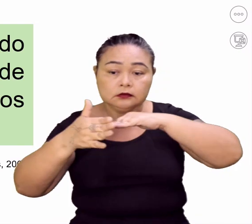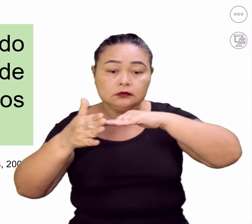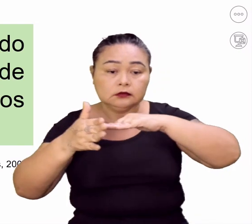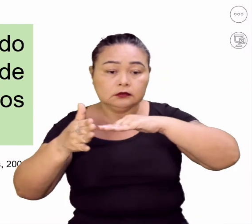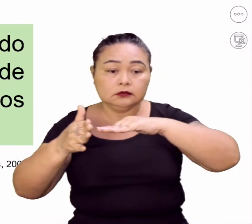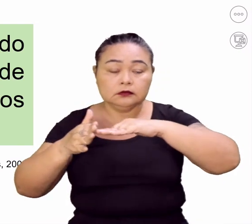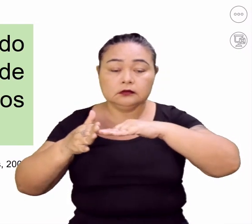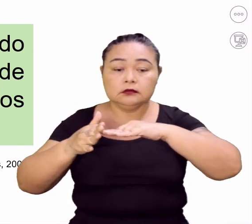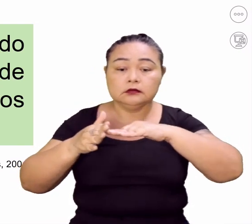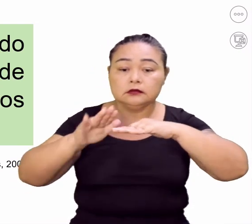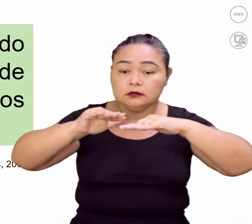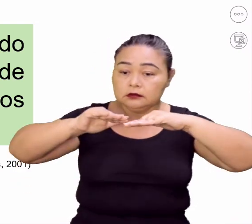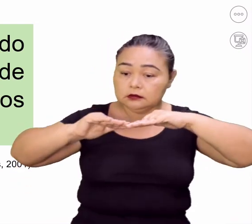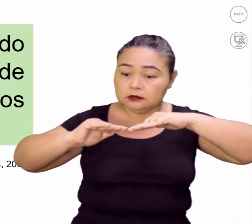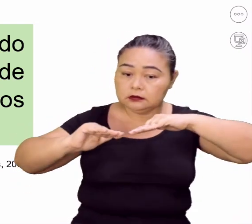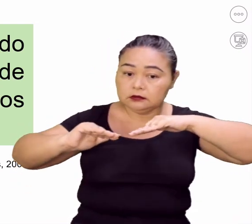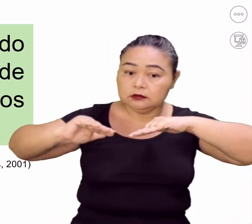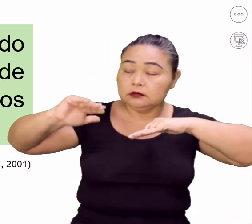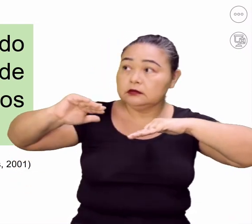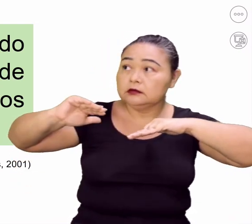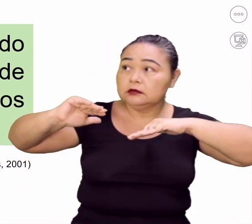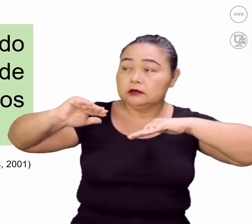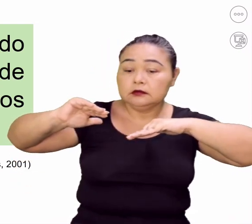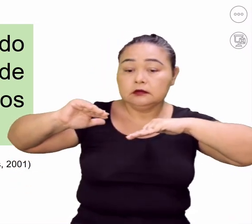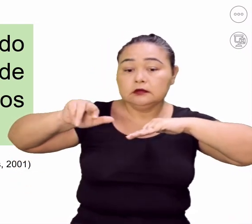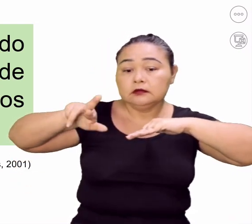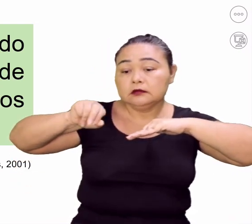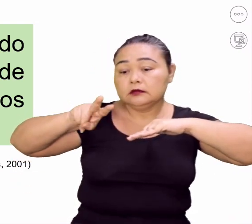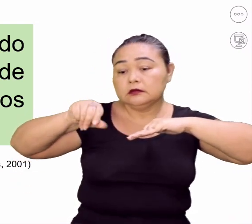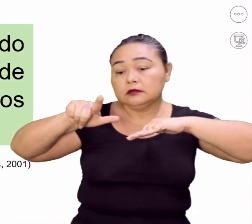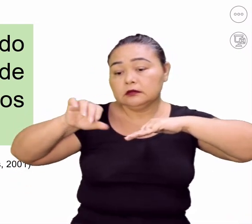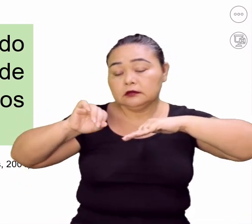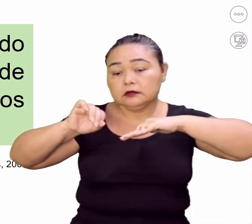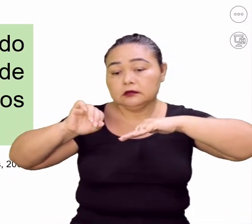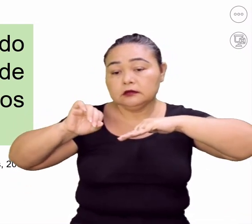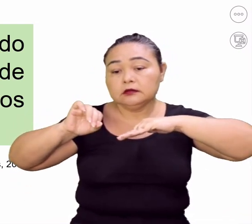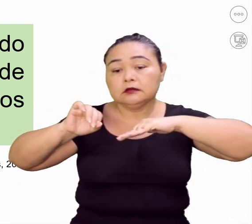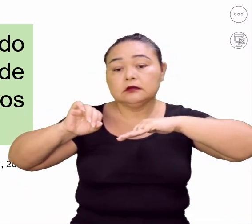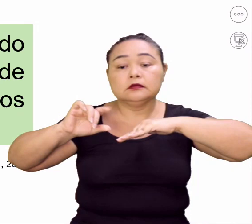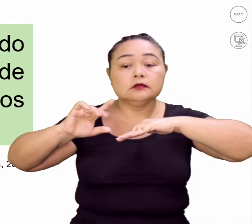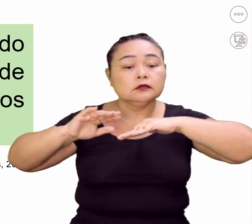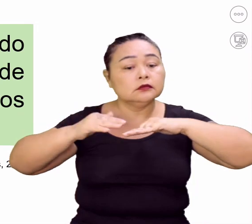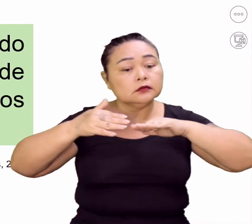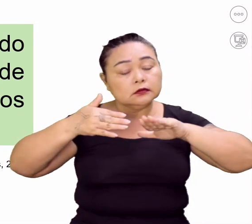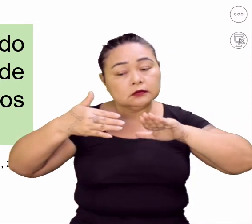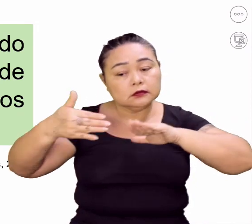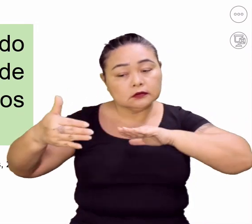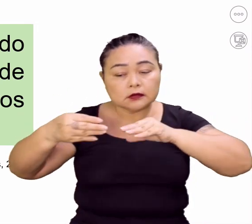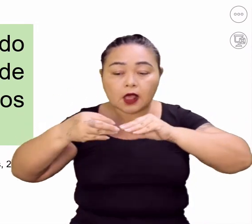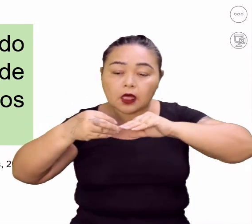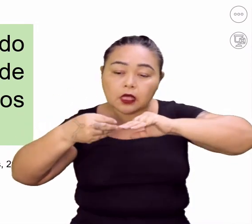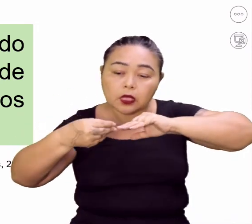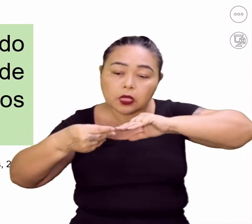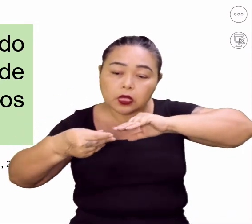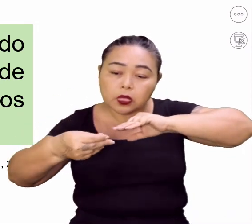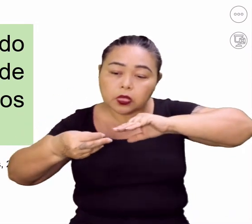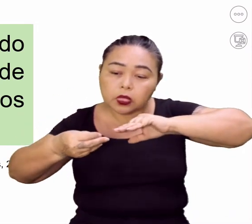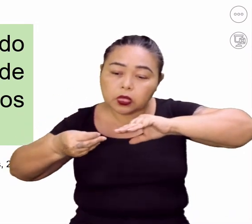por escarpas, aclives acentuadas de relevo, onde há os